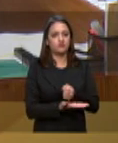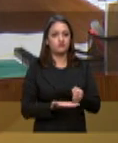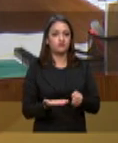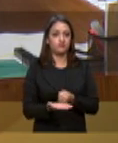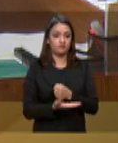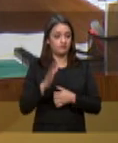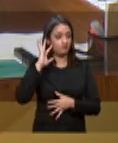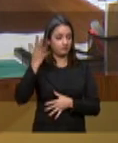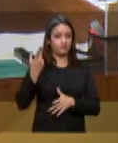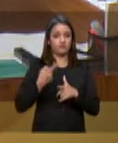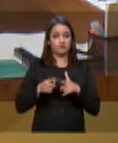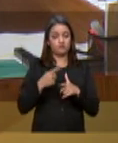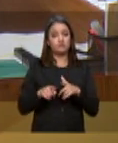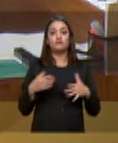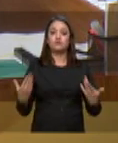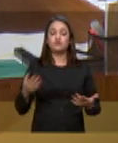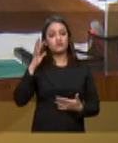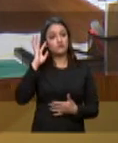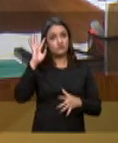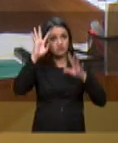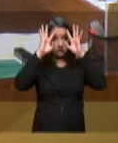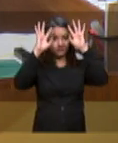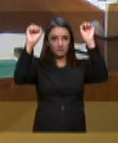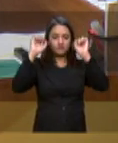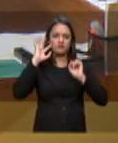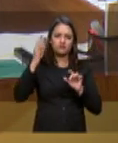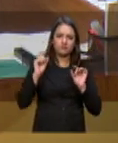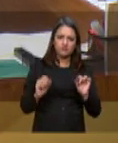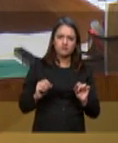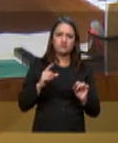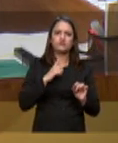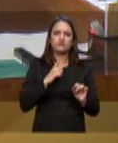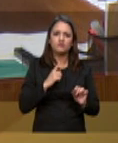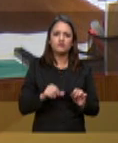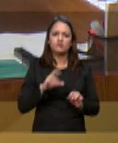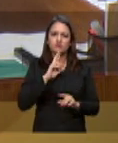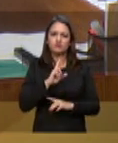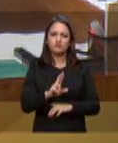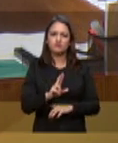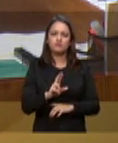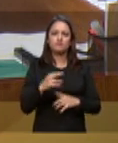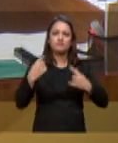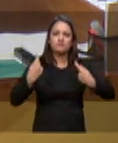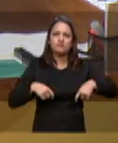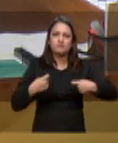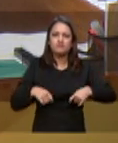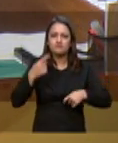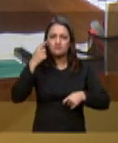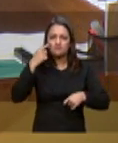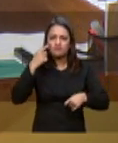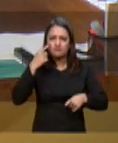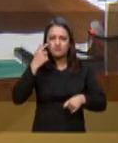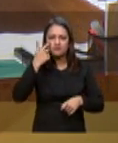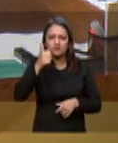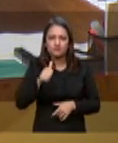Nele, o tribunal assentou, considerados os delitos de resultado finalístico, a necessidade de se observar o